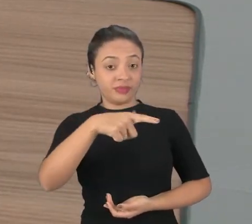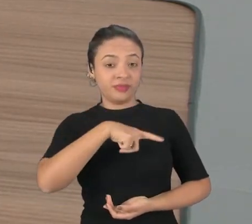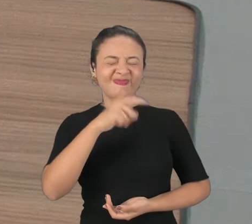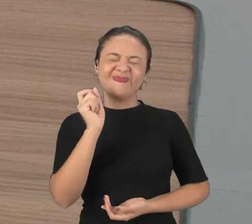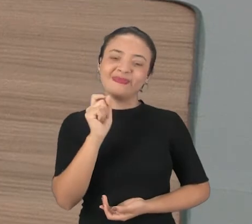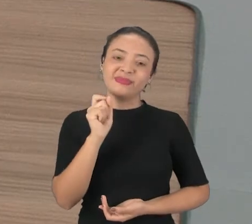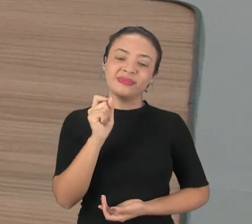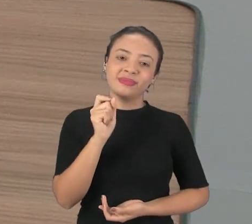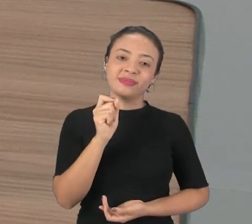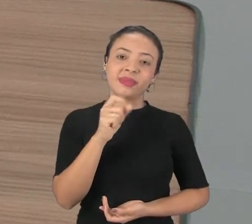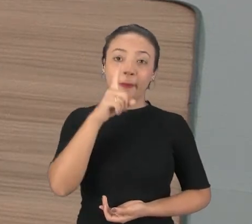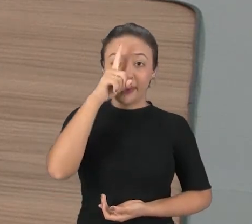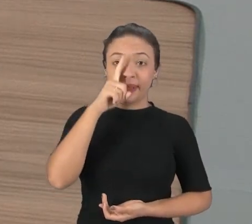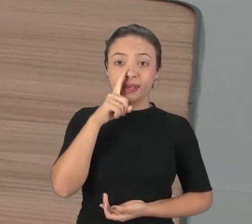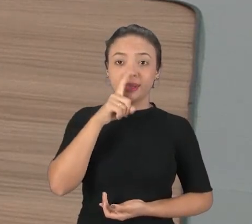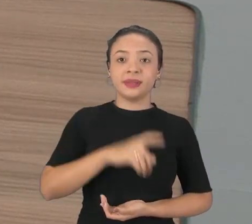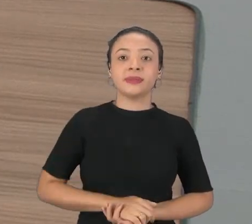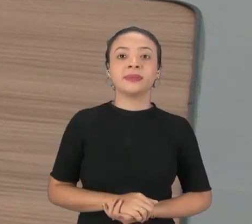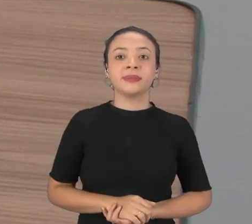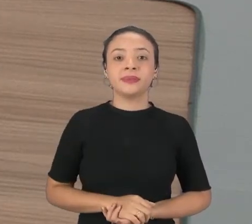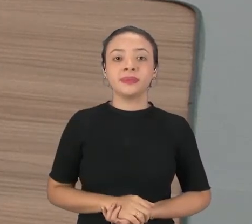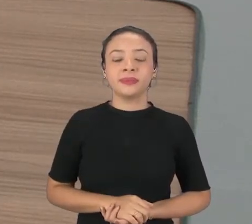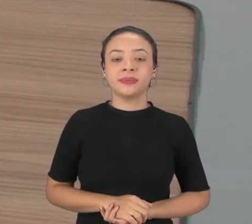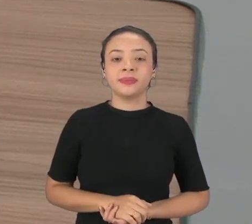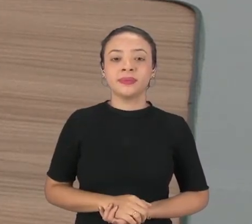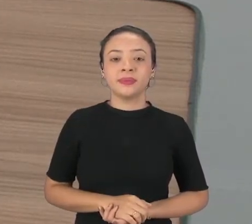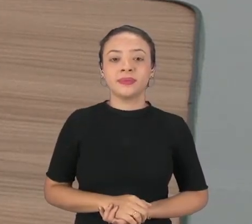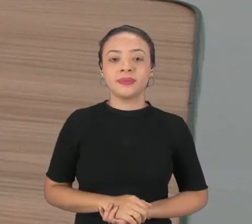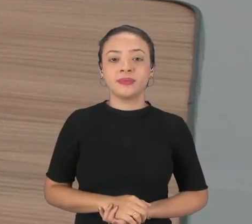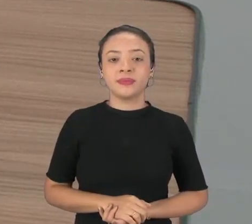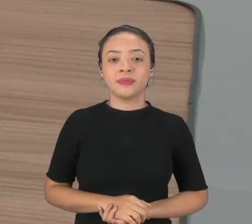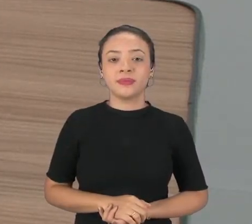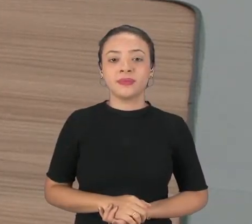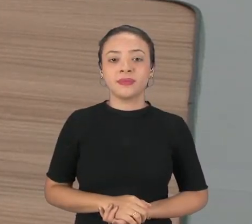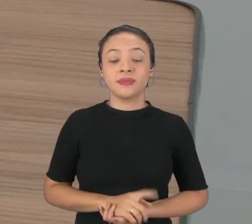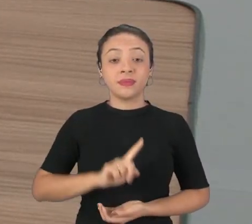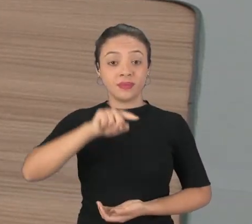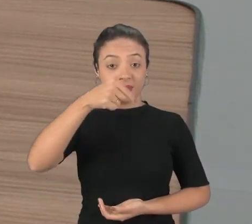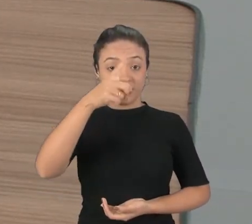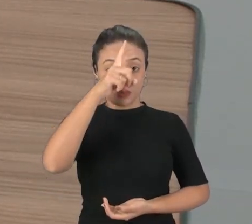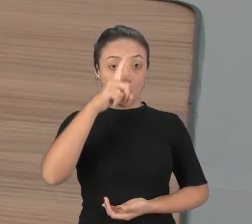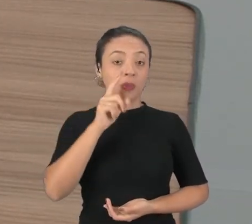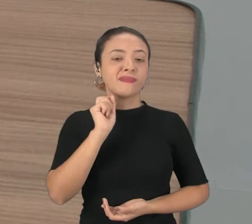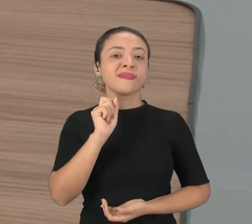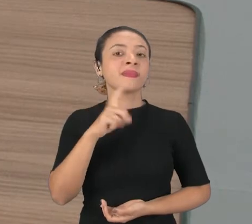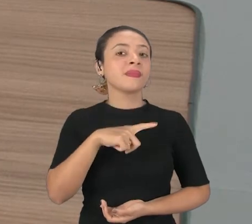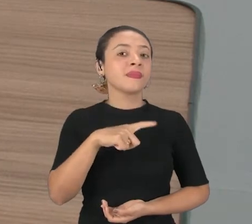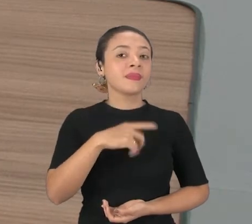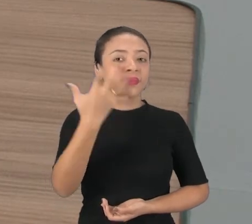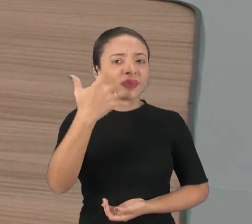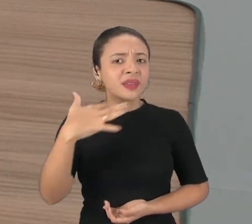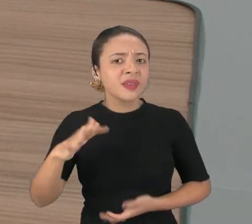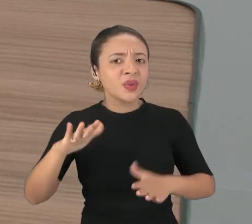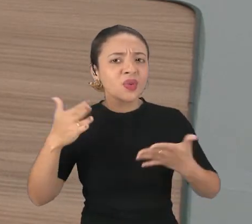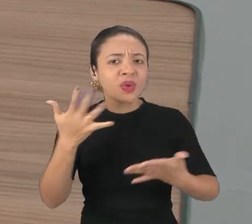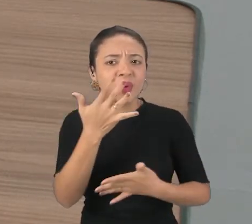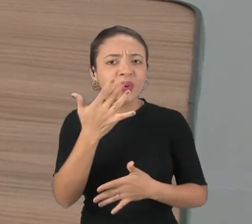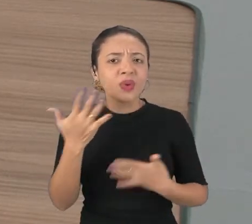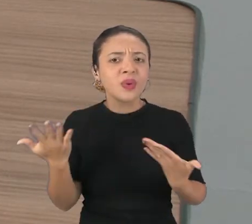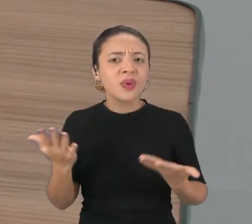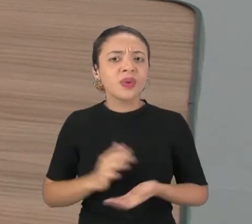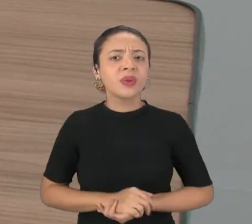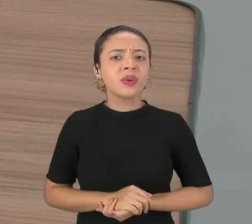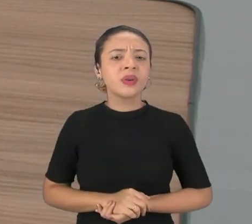depois do azul amarela tudo bem Depois do amarelo amarelo crianças Qual é a próxima